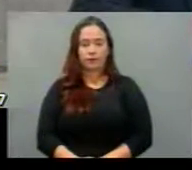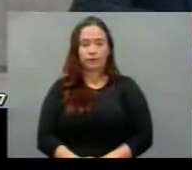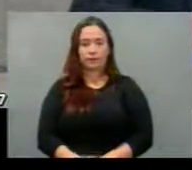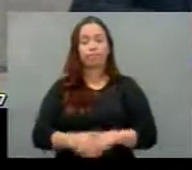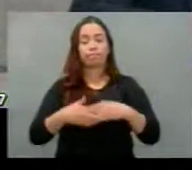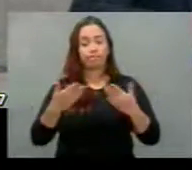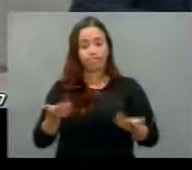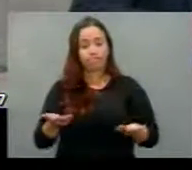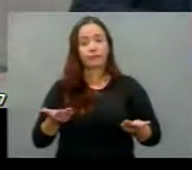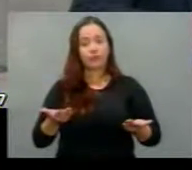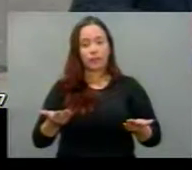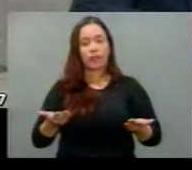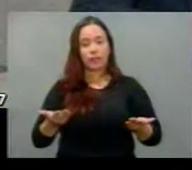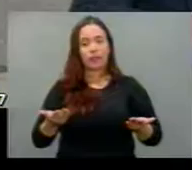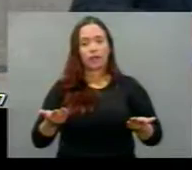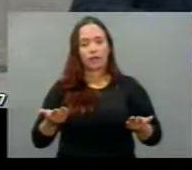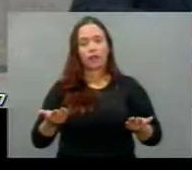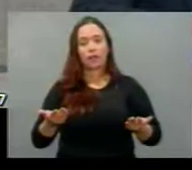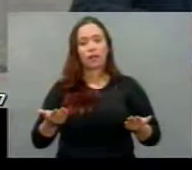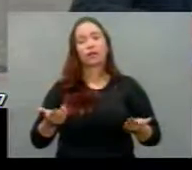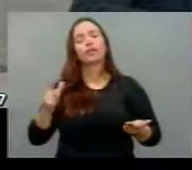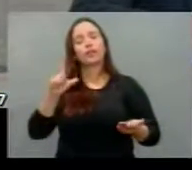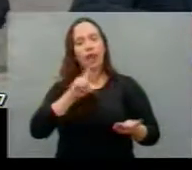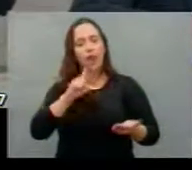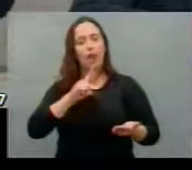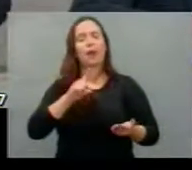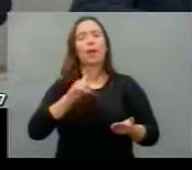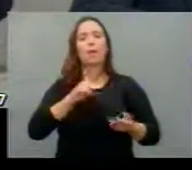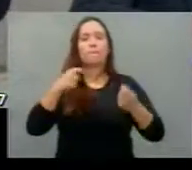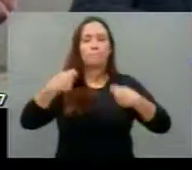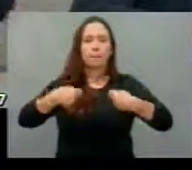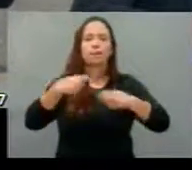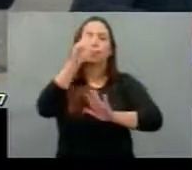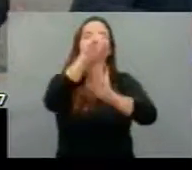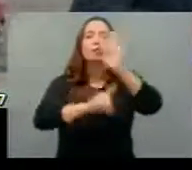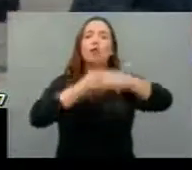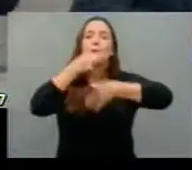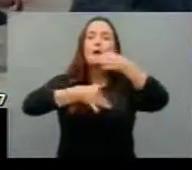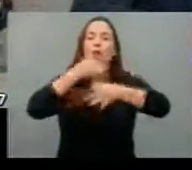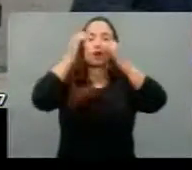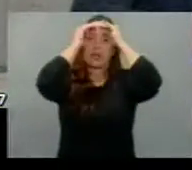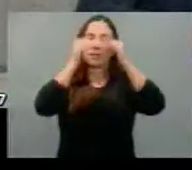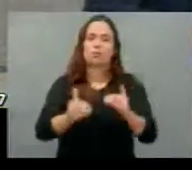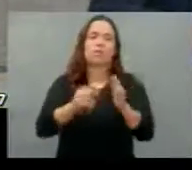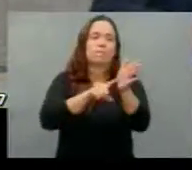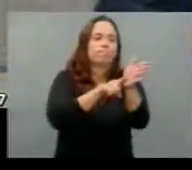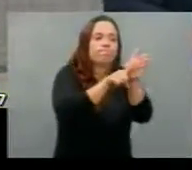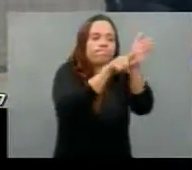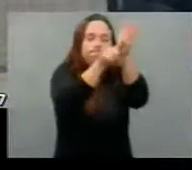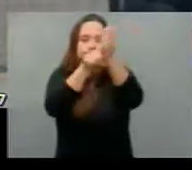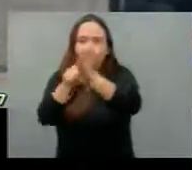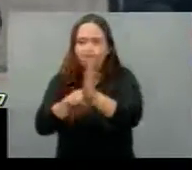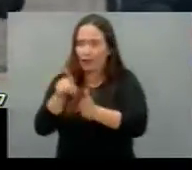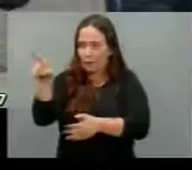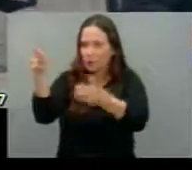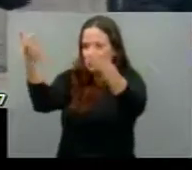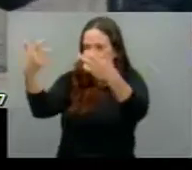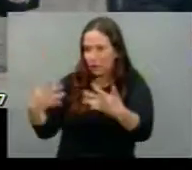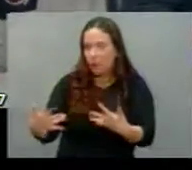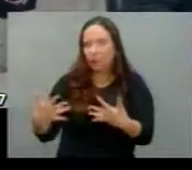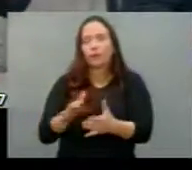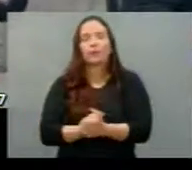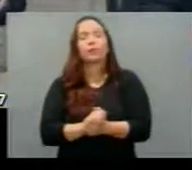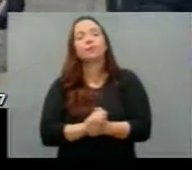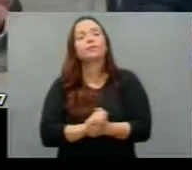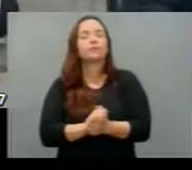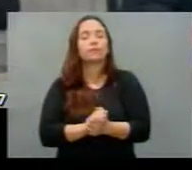ponto, exatamente no devido processo legal do Estado Democrático de Direito que Vossa Excelência acaba de frisar. Em